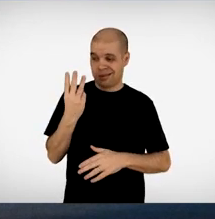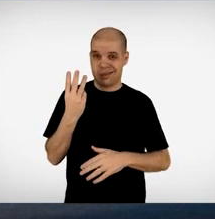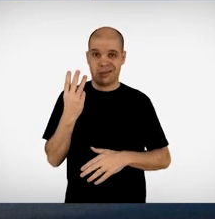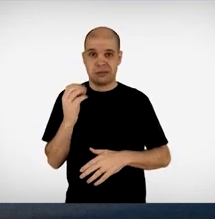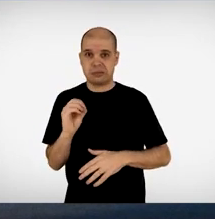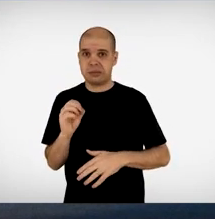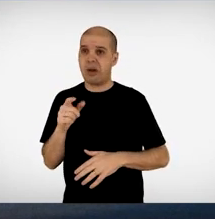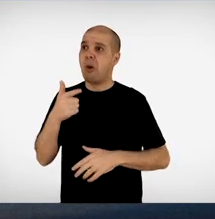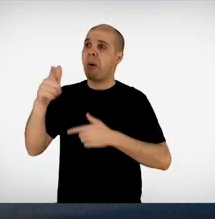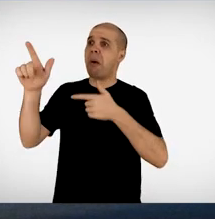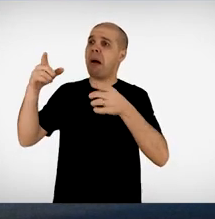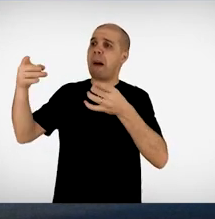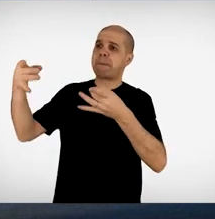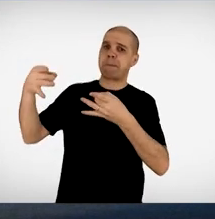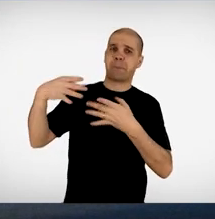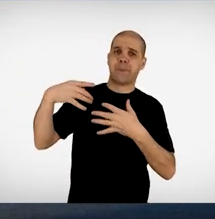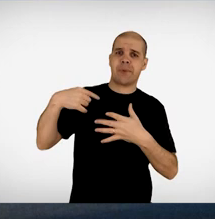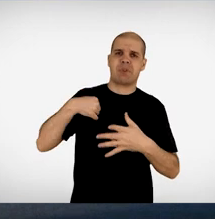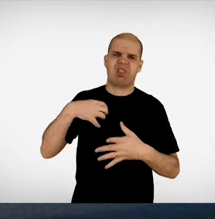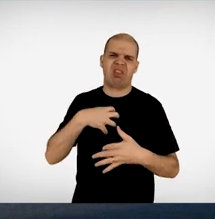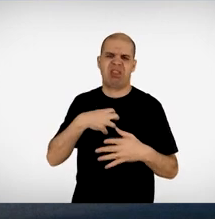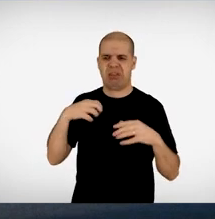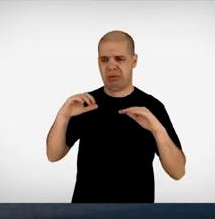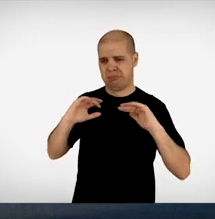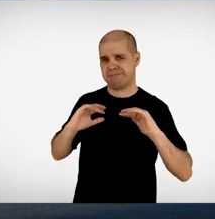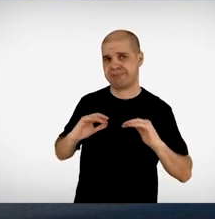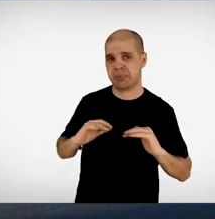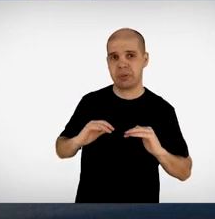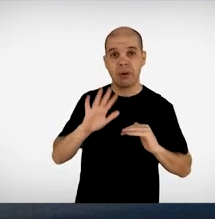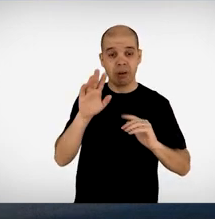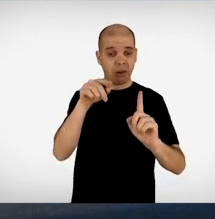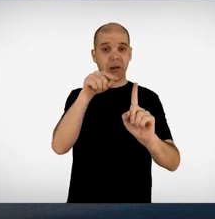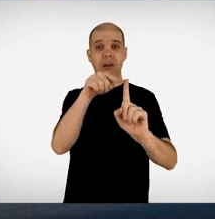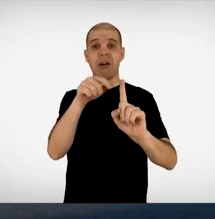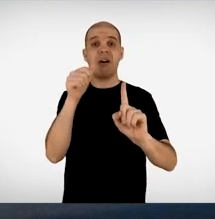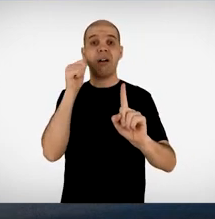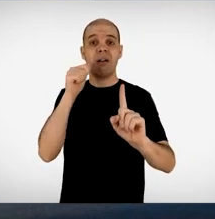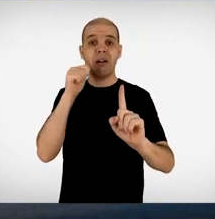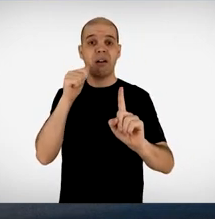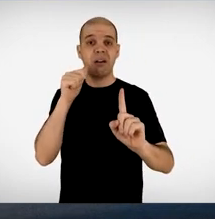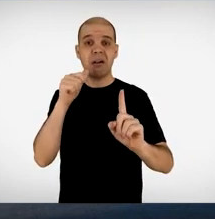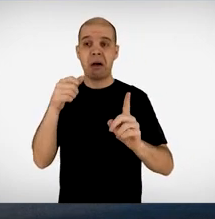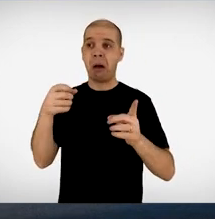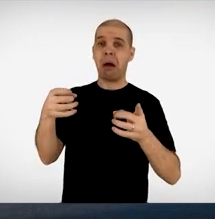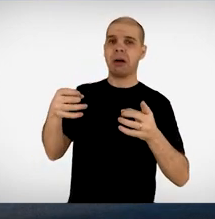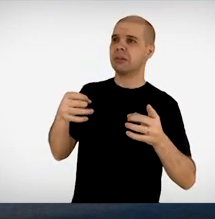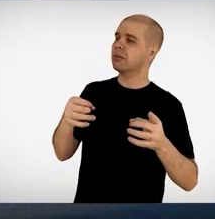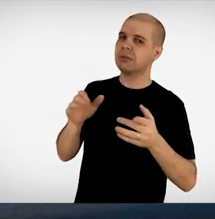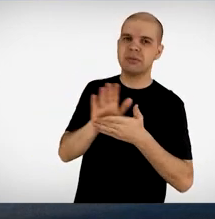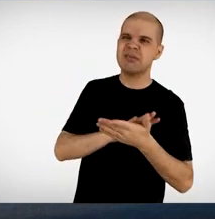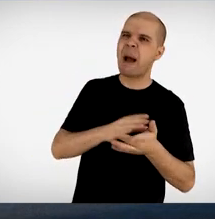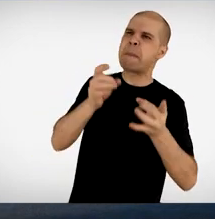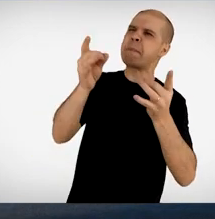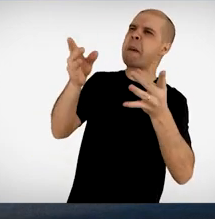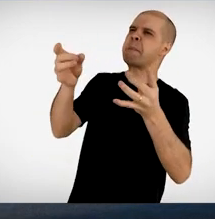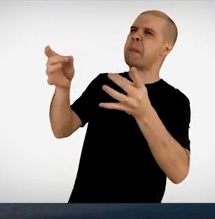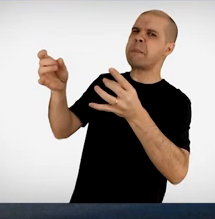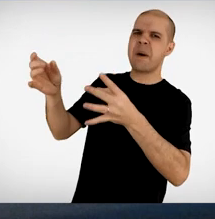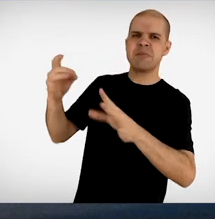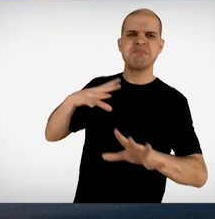ficarem encantados e você simplesmente... Enfim, me parece que ela é uma pessoa muito investida nela própria,